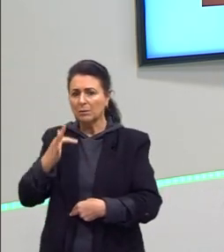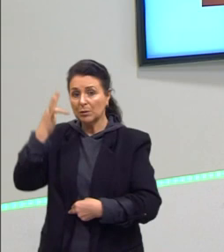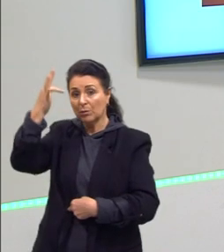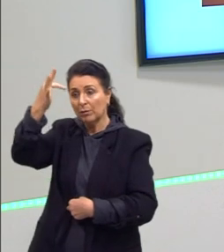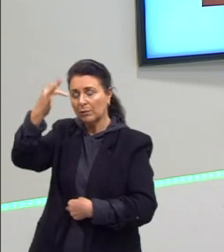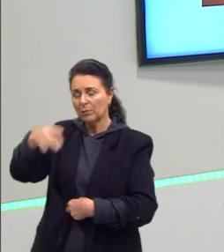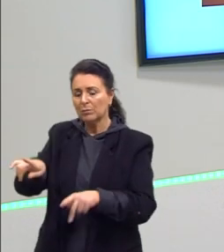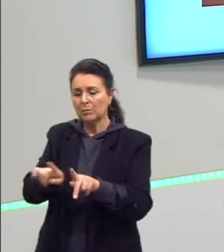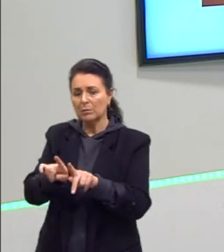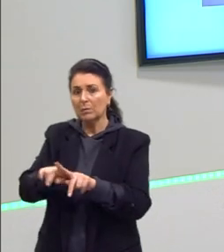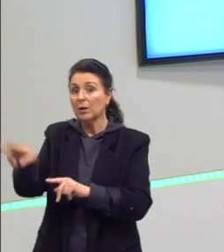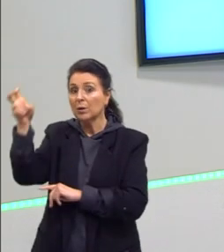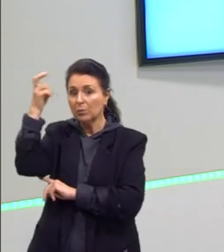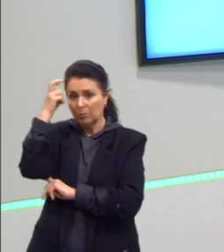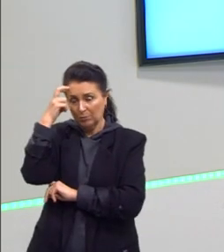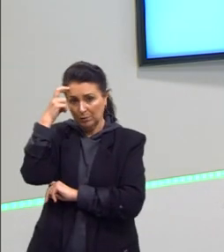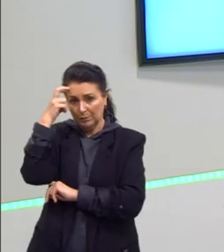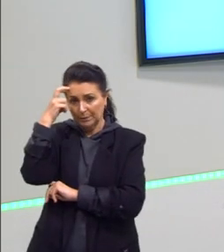Certo?